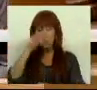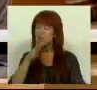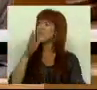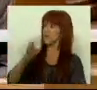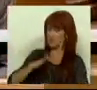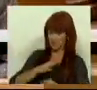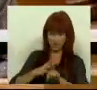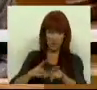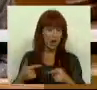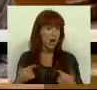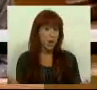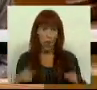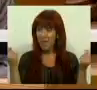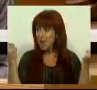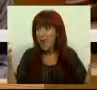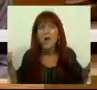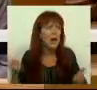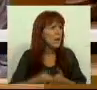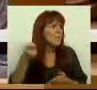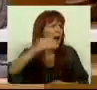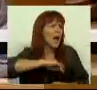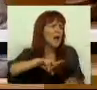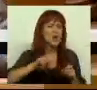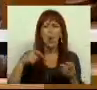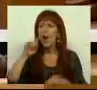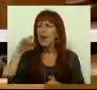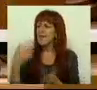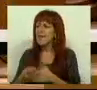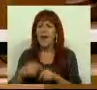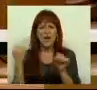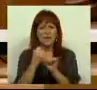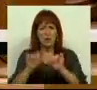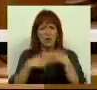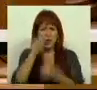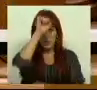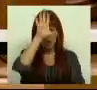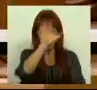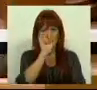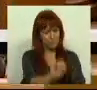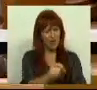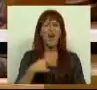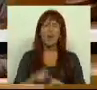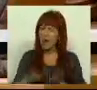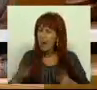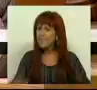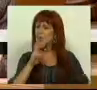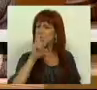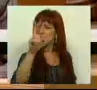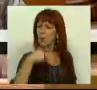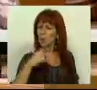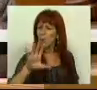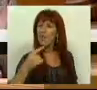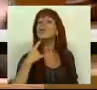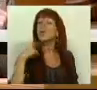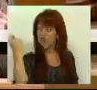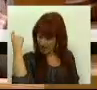nos disser que não tem dinheiro para pagar salários ou para garantir as funções sociais do Estado, é preciso que se responda que este país